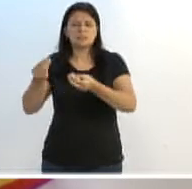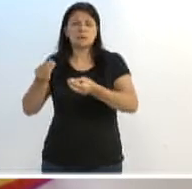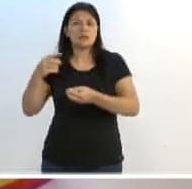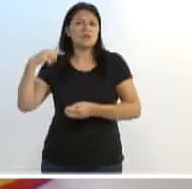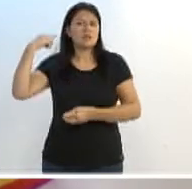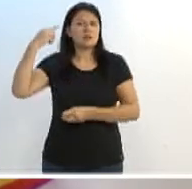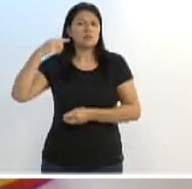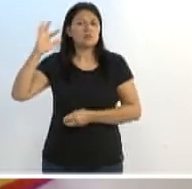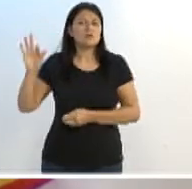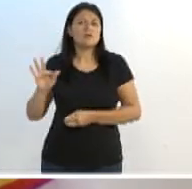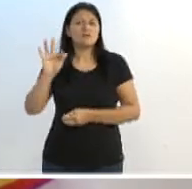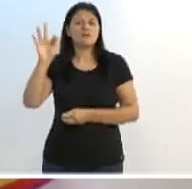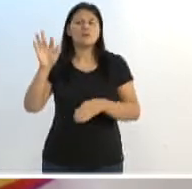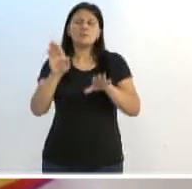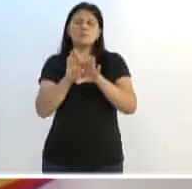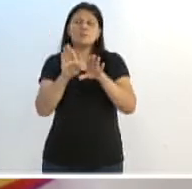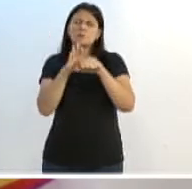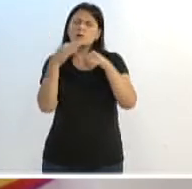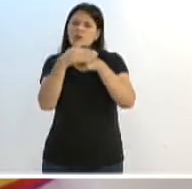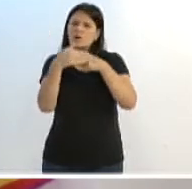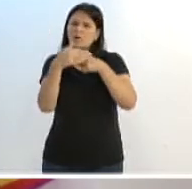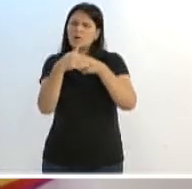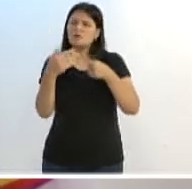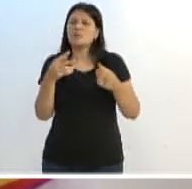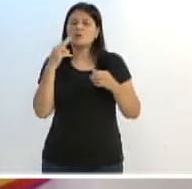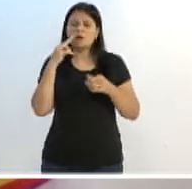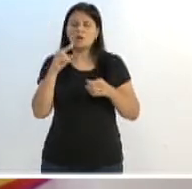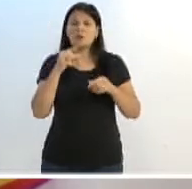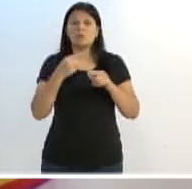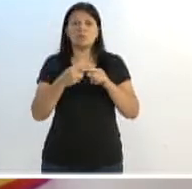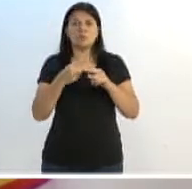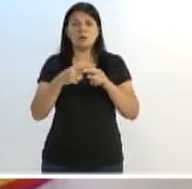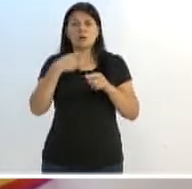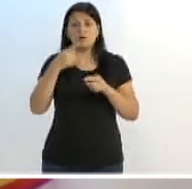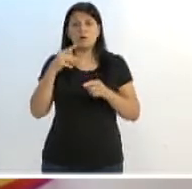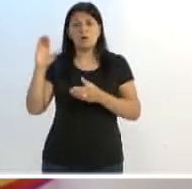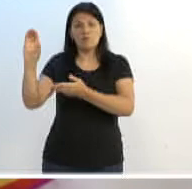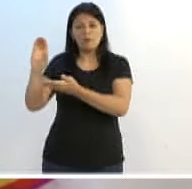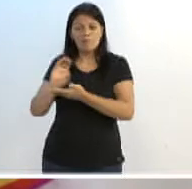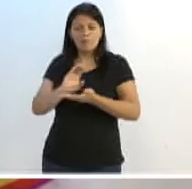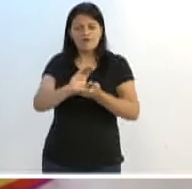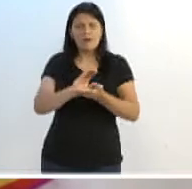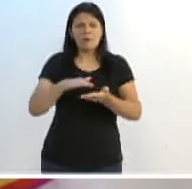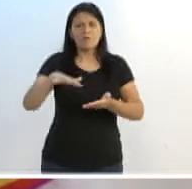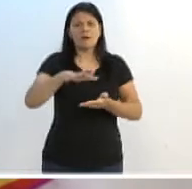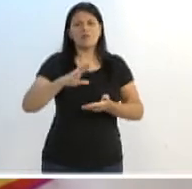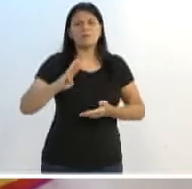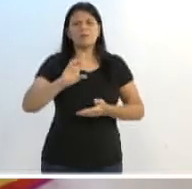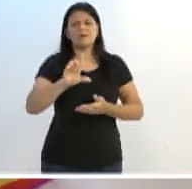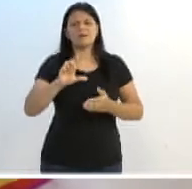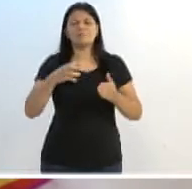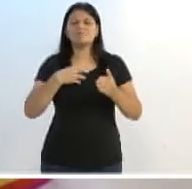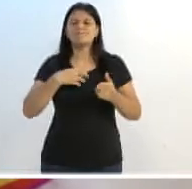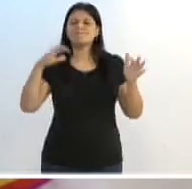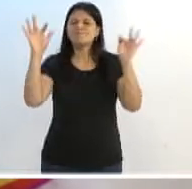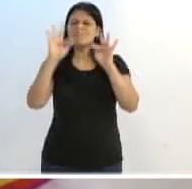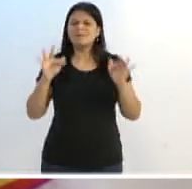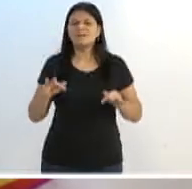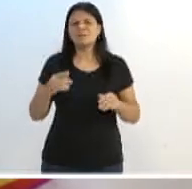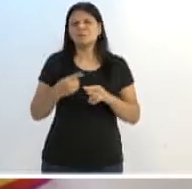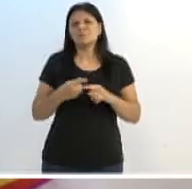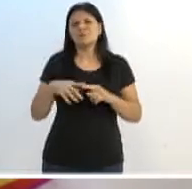vai olhar também com carinho, inclusive falou que está vindo uma verba para o nosso município, e eu fico muito feliz que Blumenau está